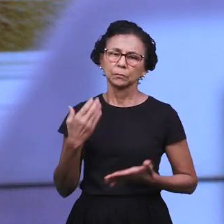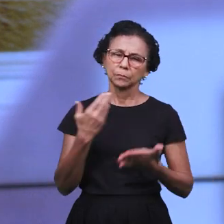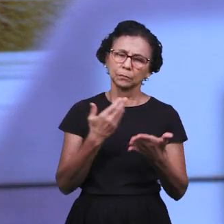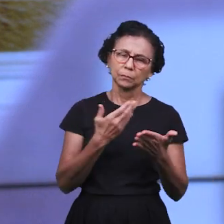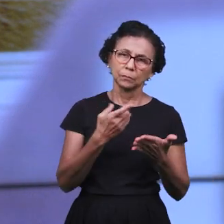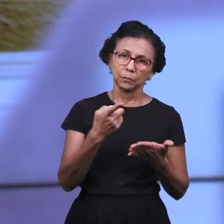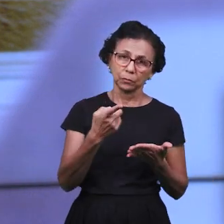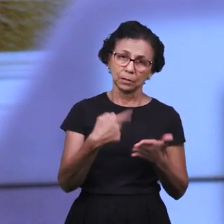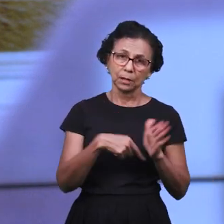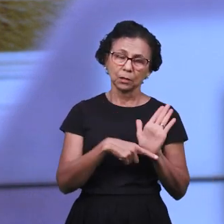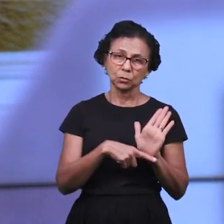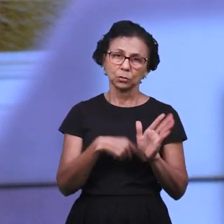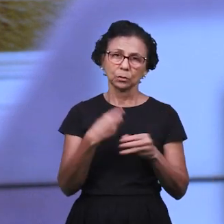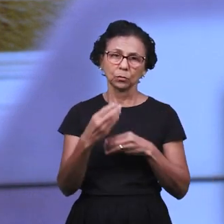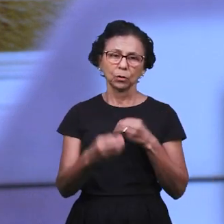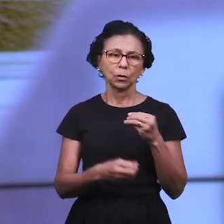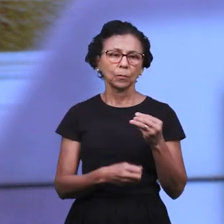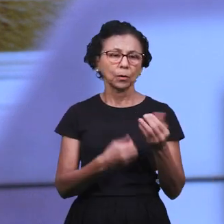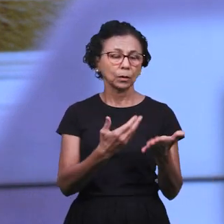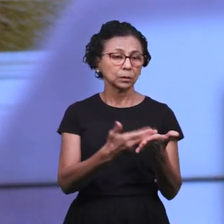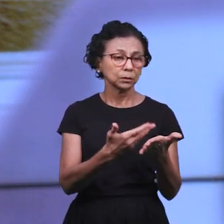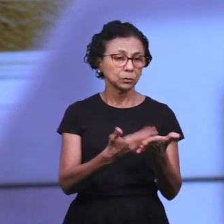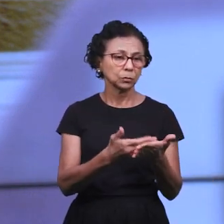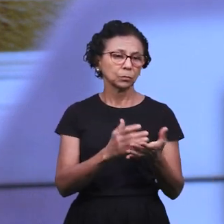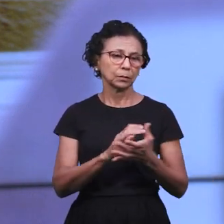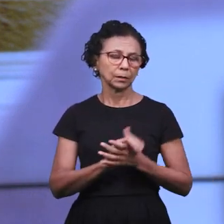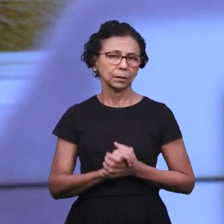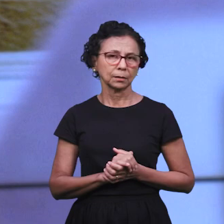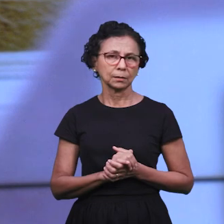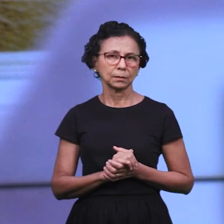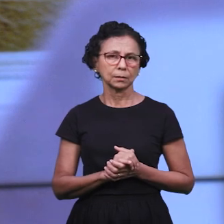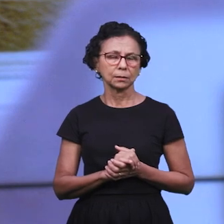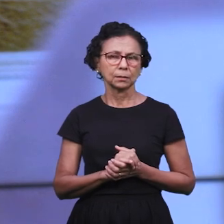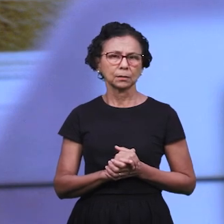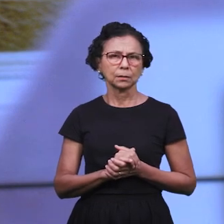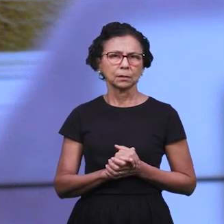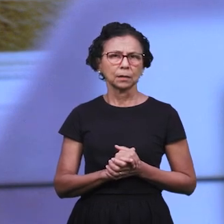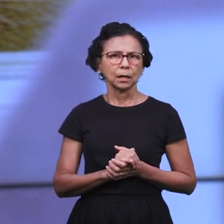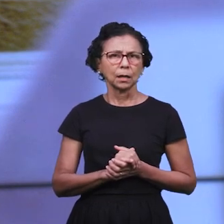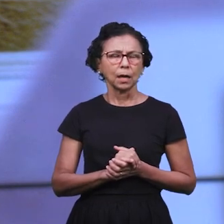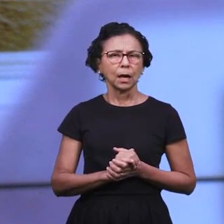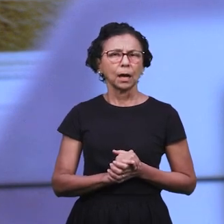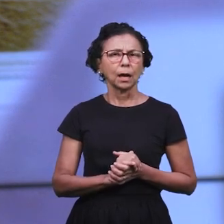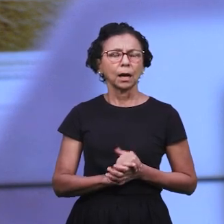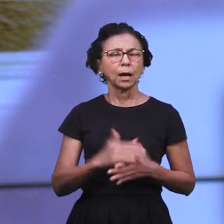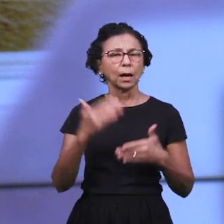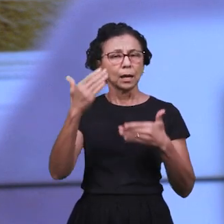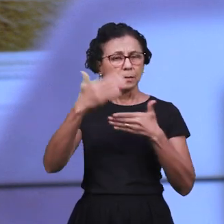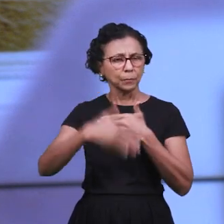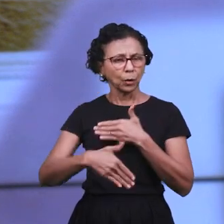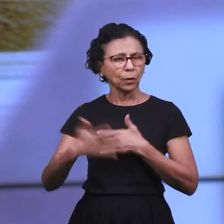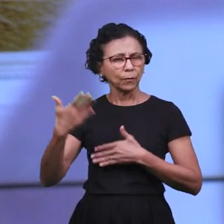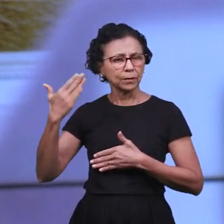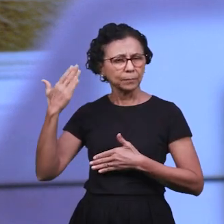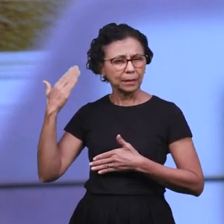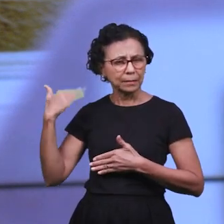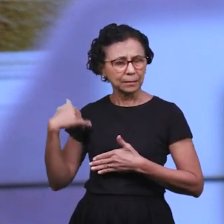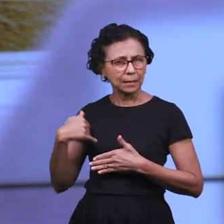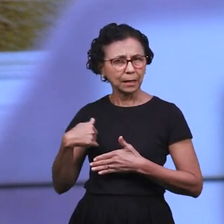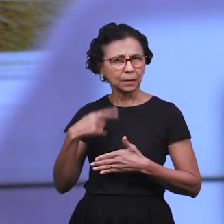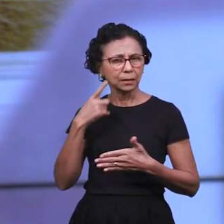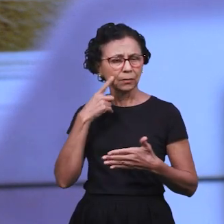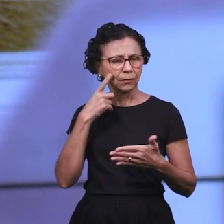ele, estude todos os dias, sem distração, estude as provas anteriores, organize seu tempo para a